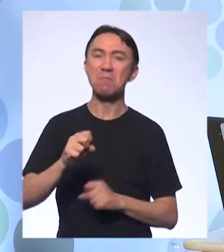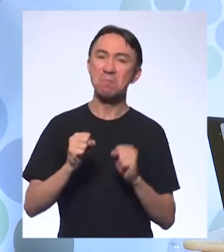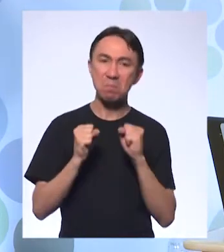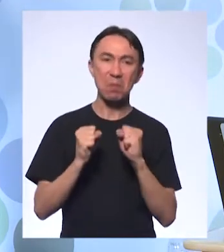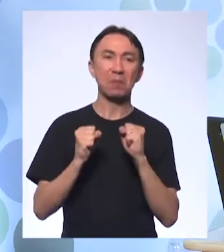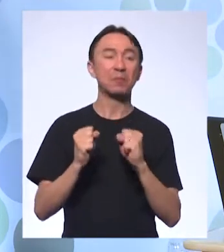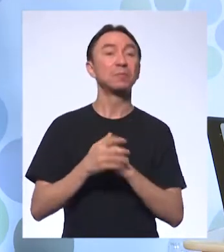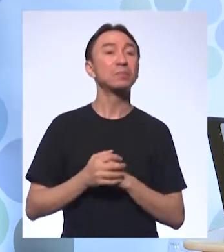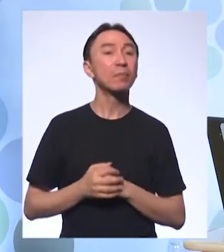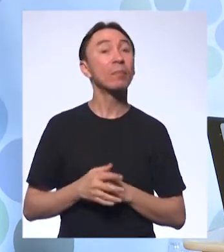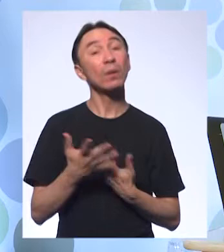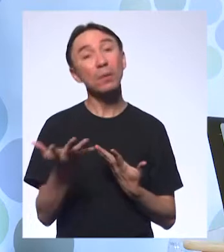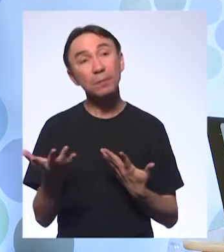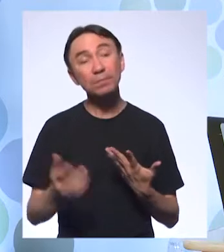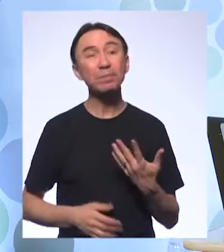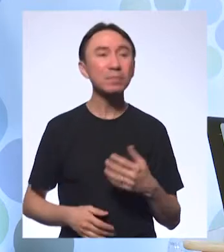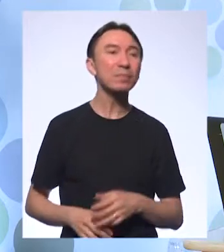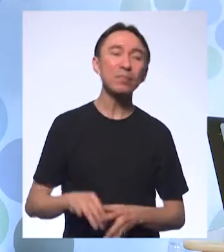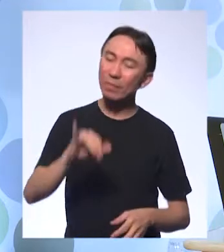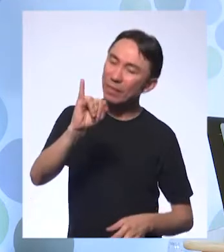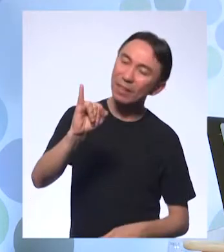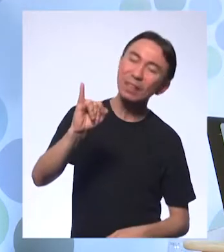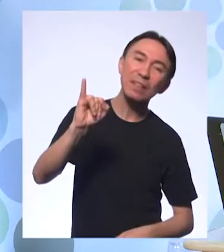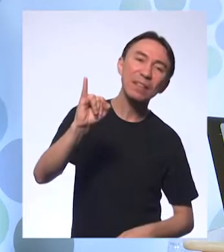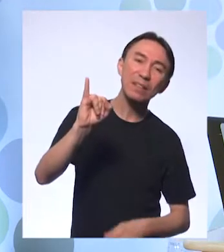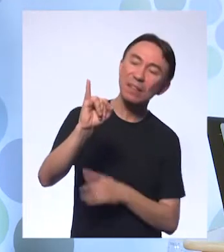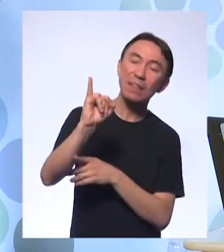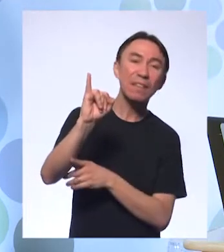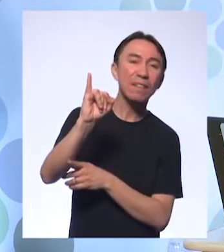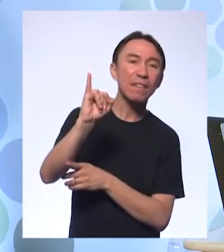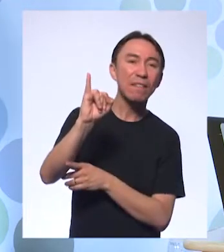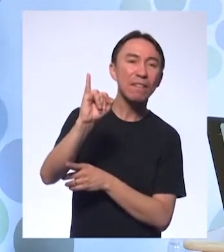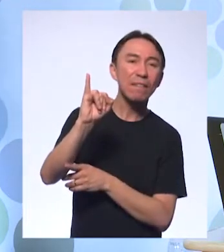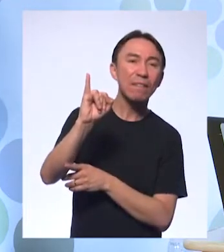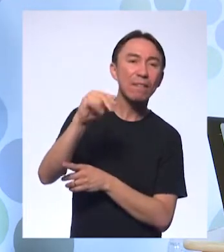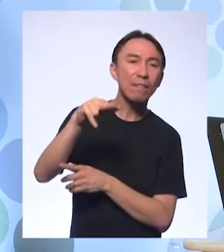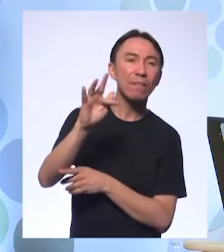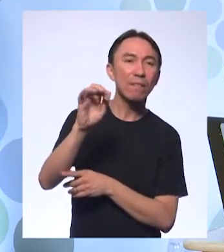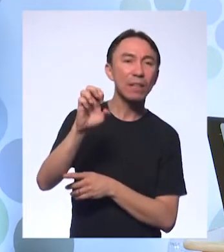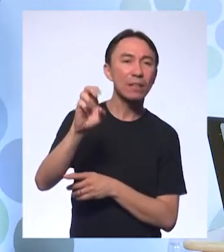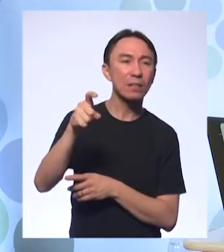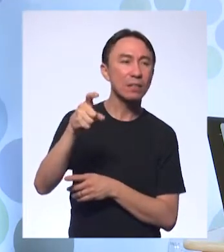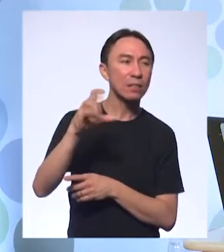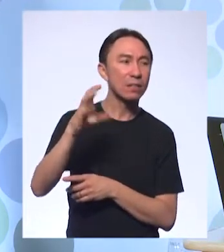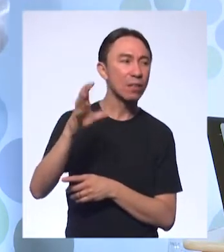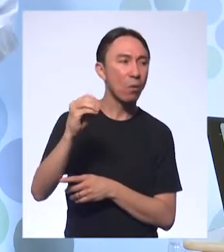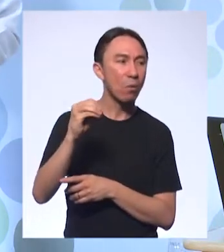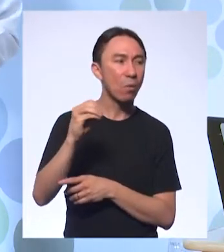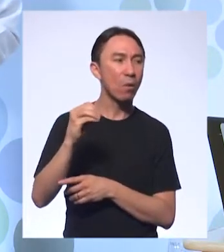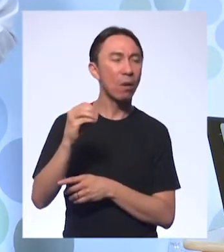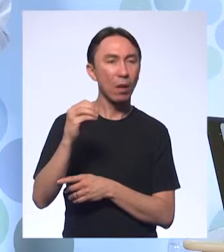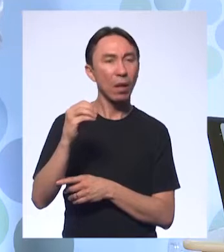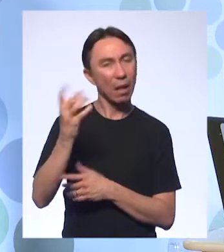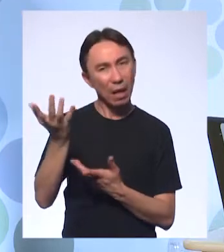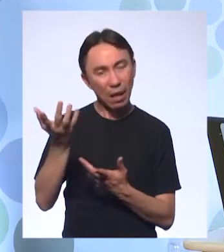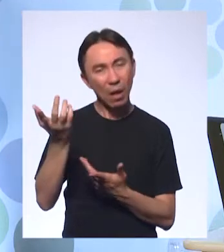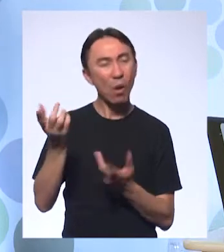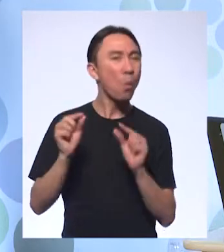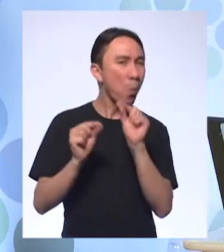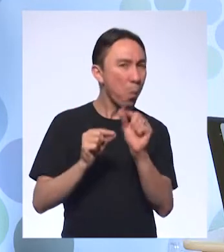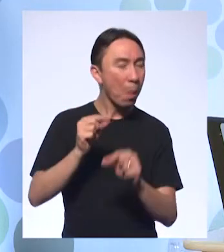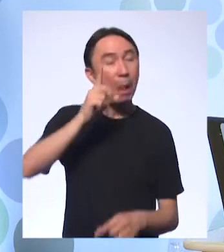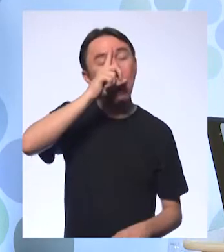que uma infecção, o que é uma infecção? É qualquer coisa que está me infectando, um ser vivo que está me atacando, né? Ela é sexualmente